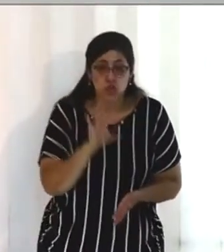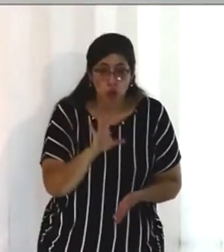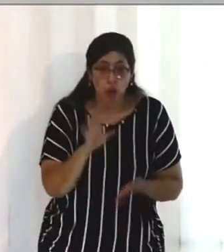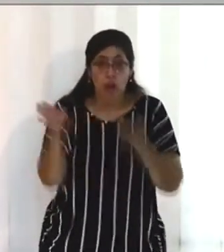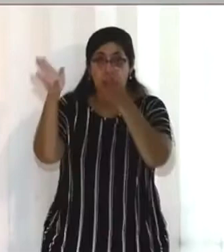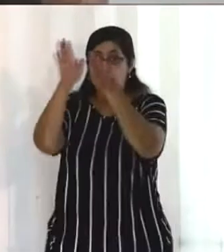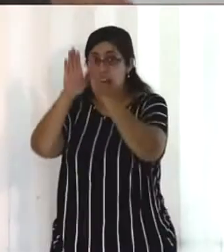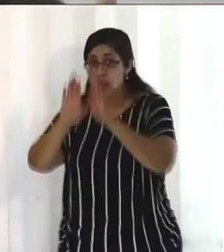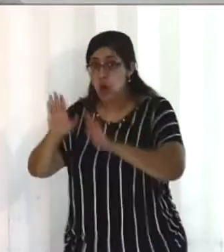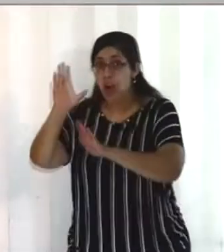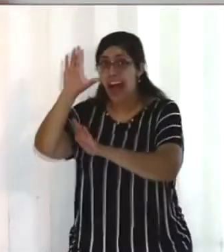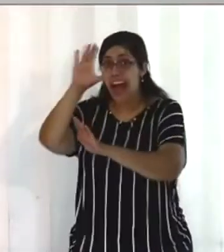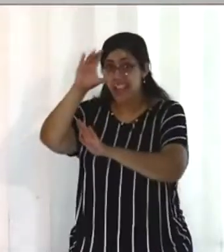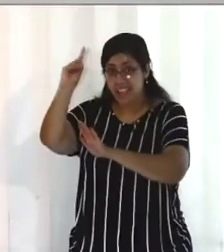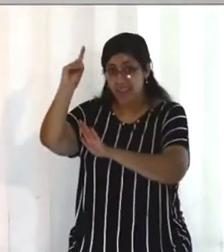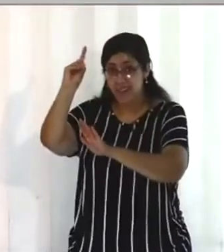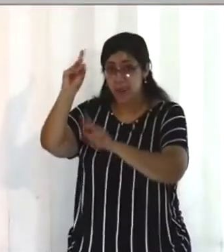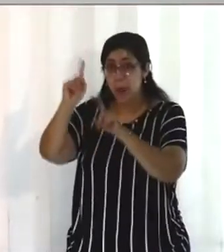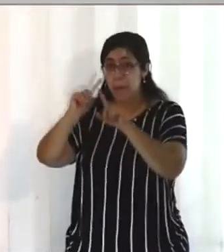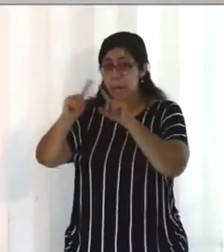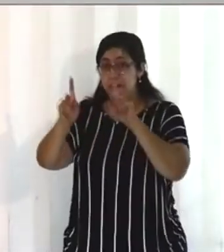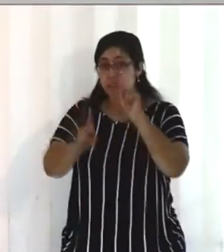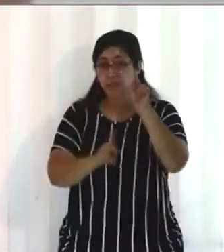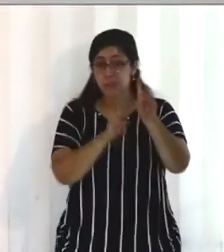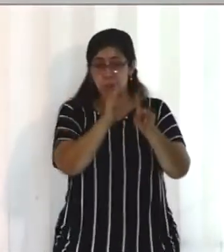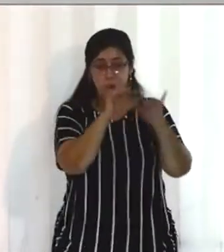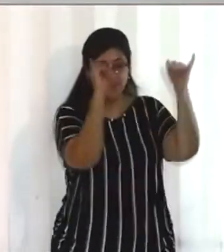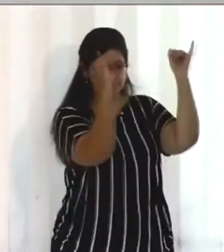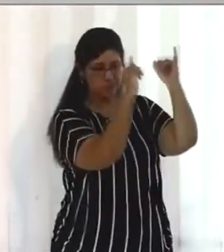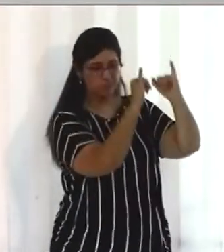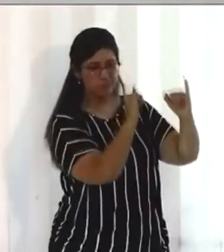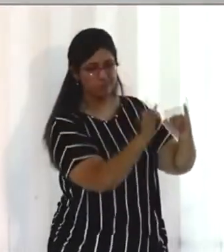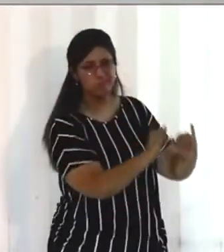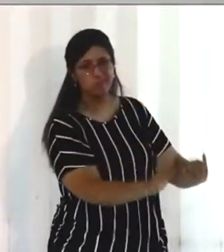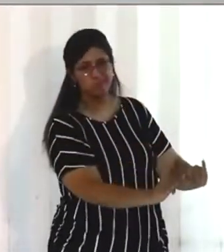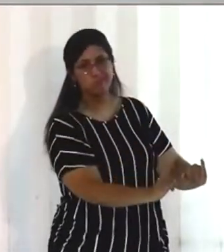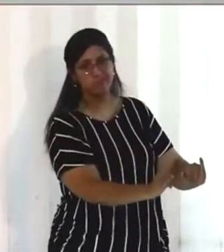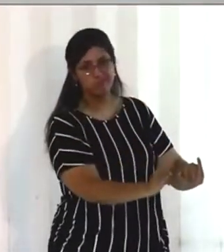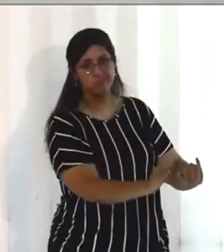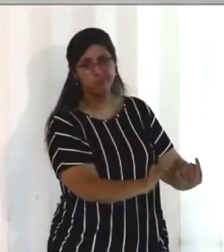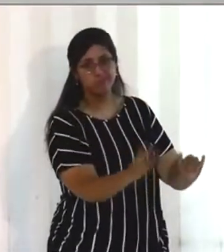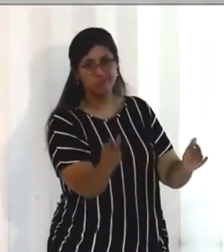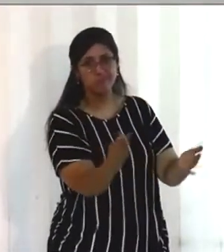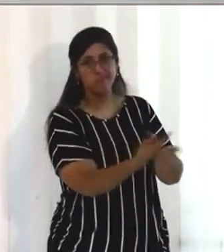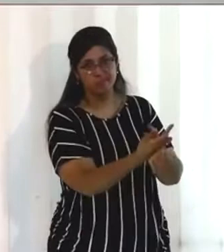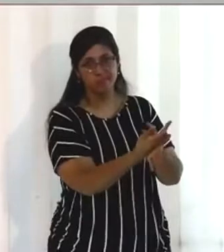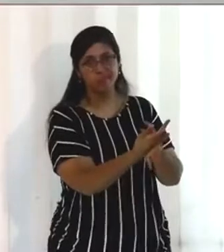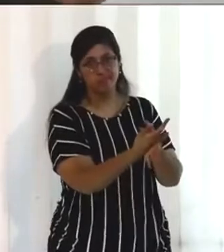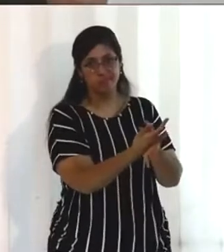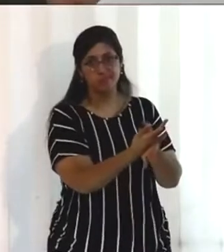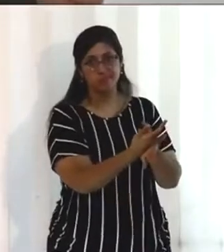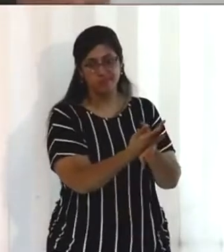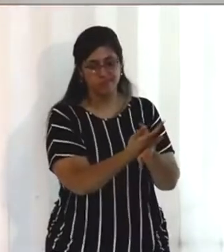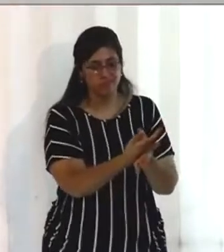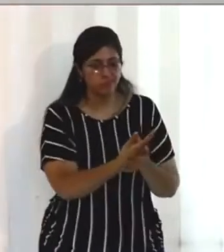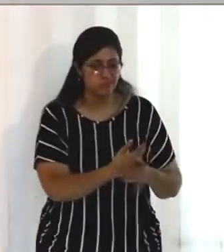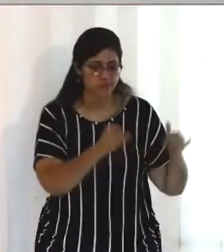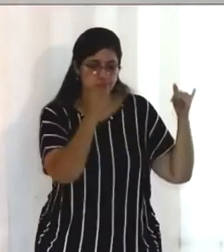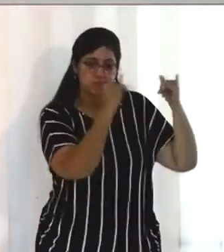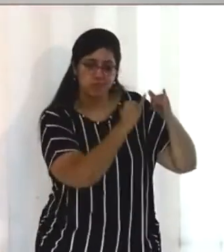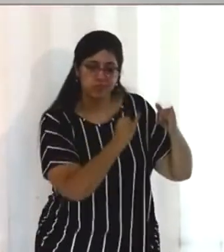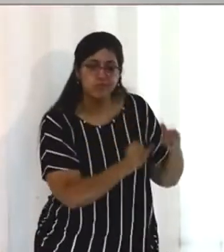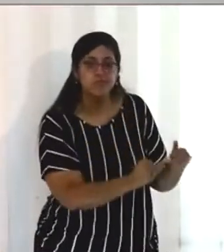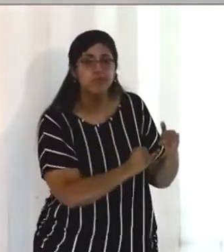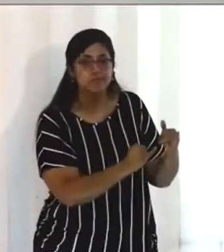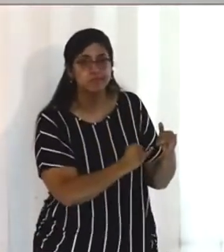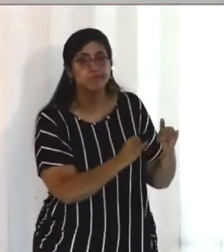andou com Deus, ao passo que os povos se acostumaram a andar sem Deus, com outros deuses, como o reverendo